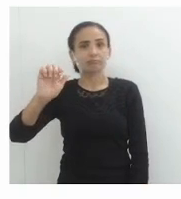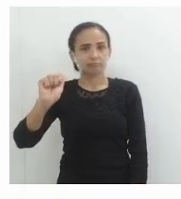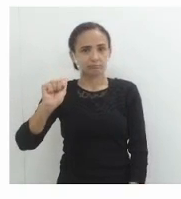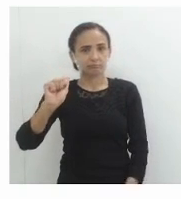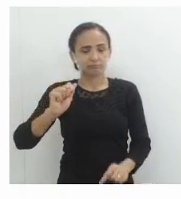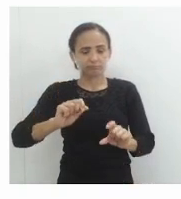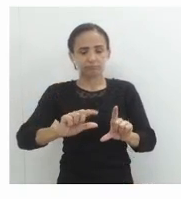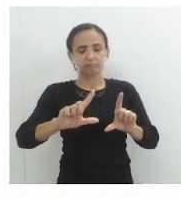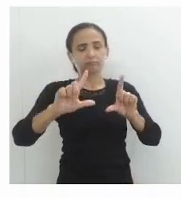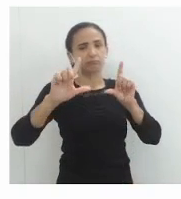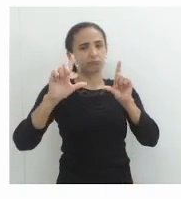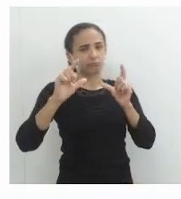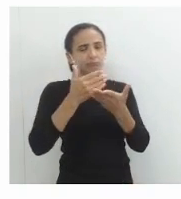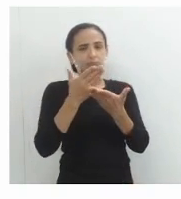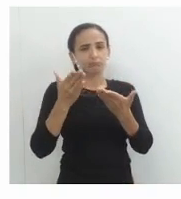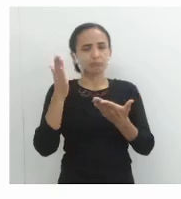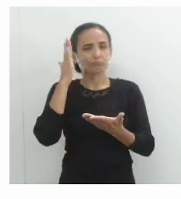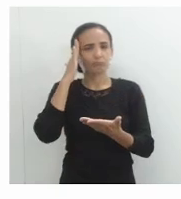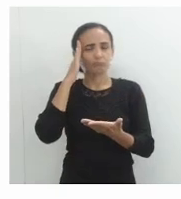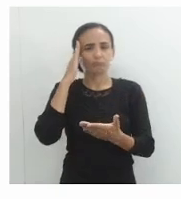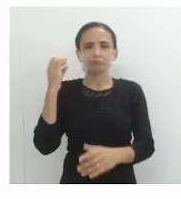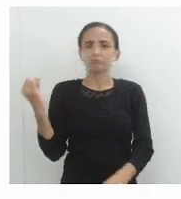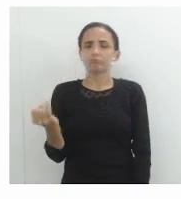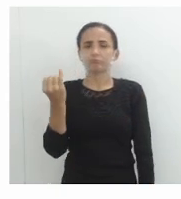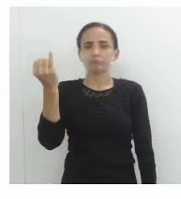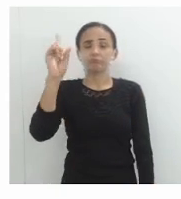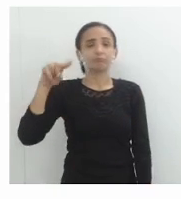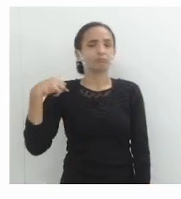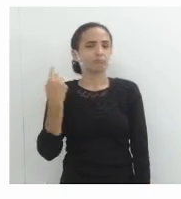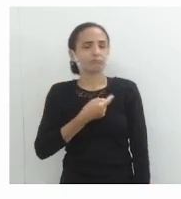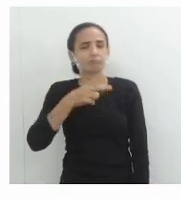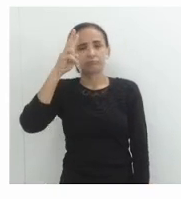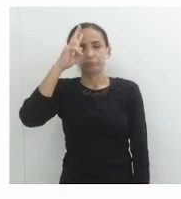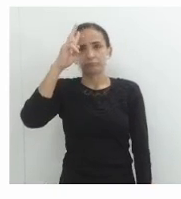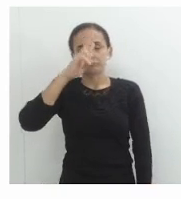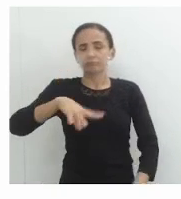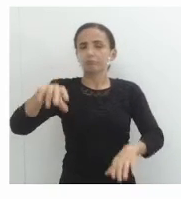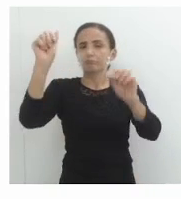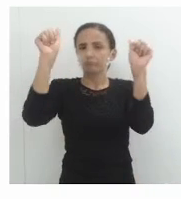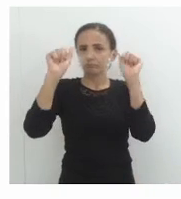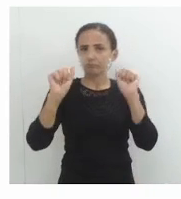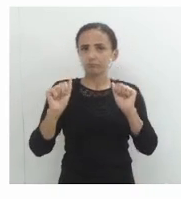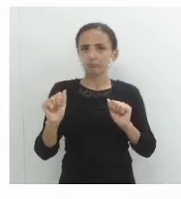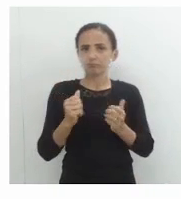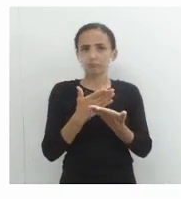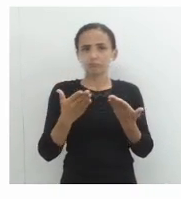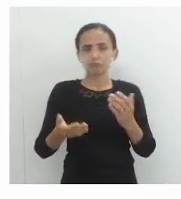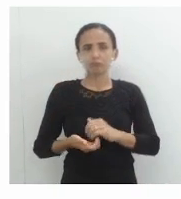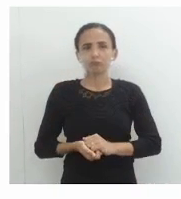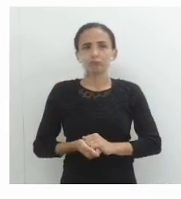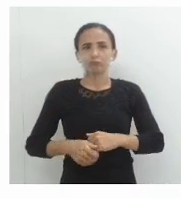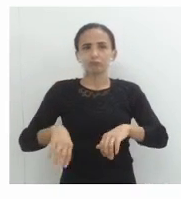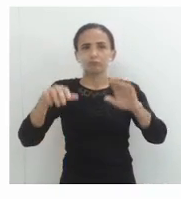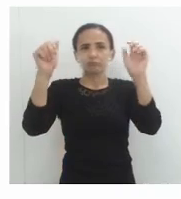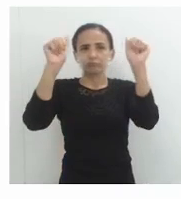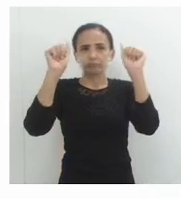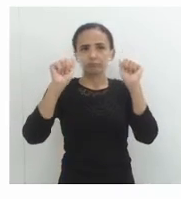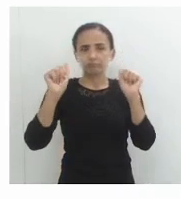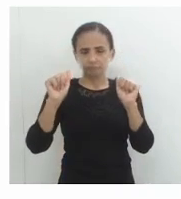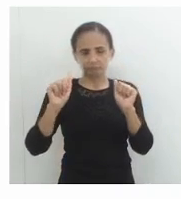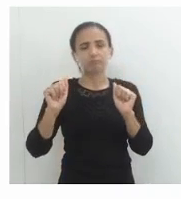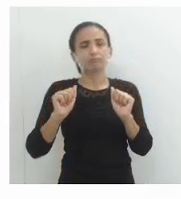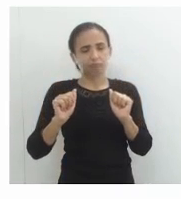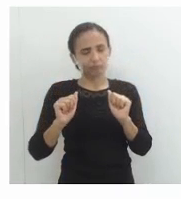foi muito importante para a nossa história da arte. A arte tridimensional já foi produzida